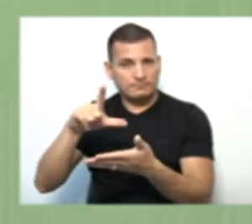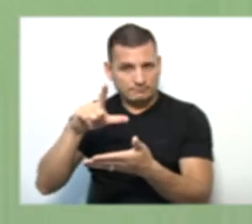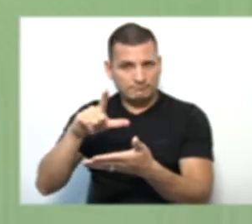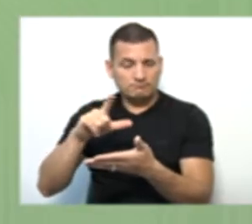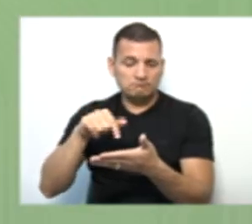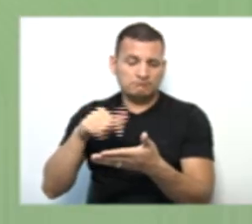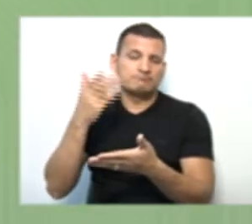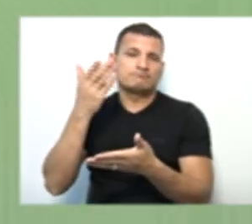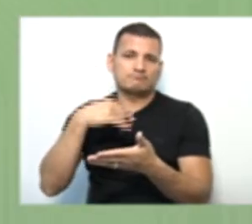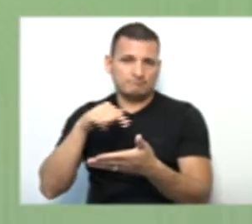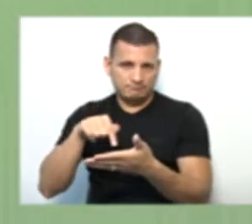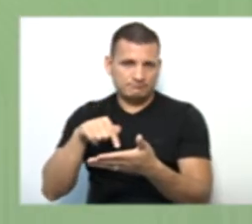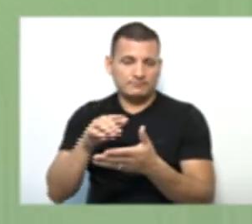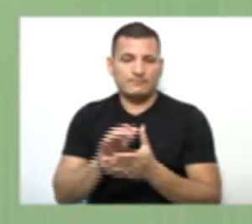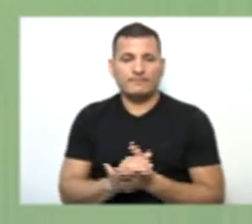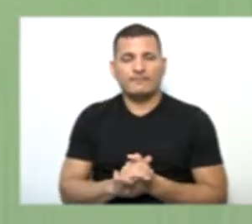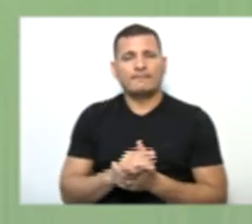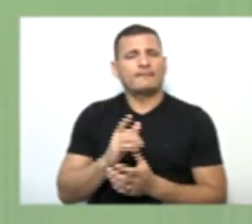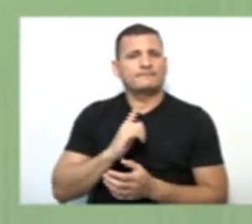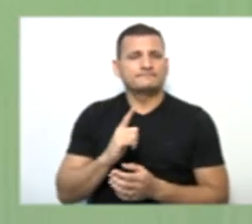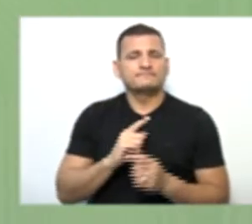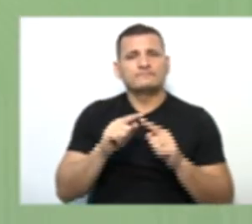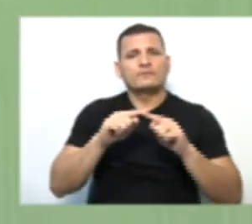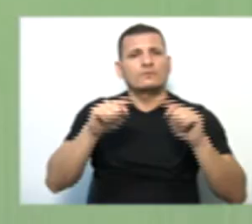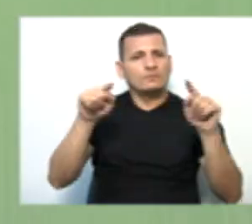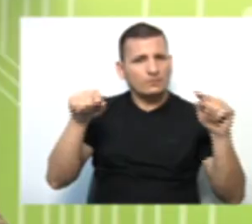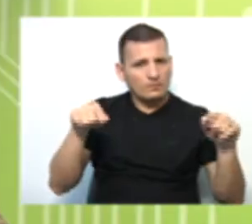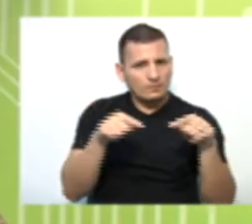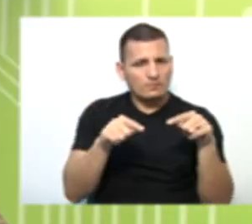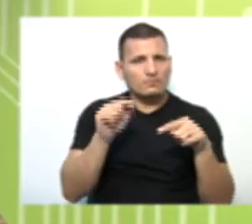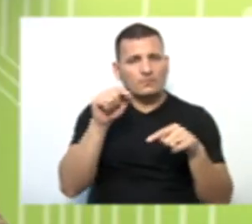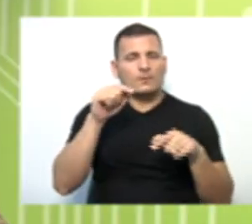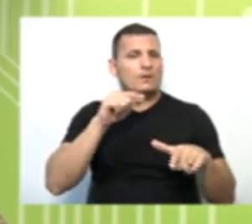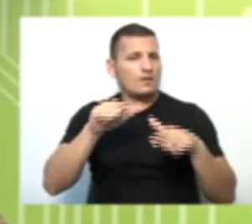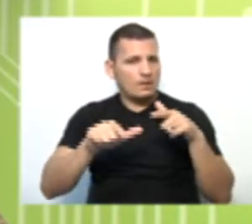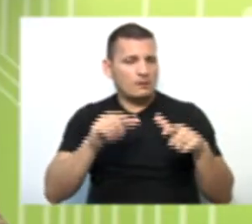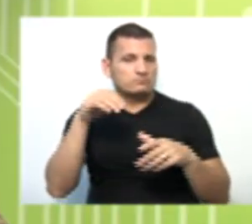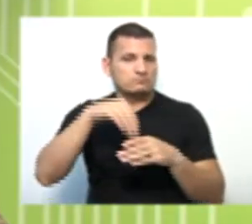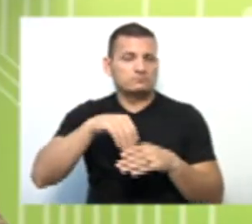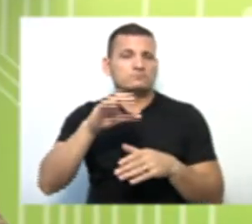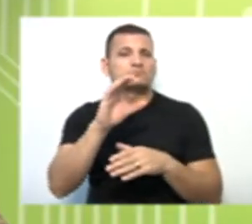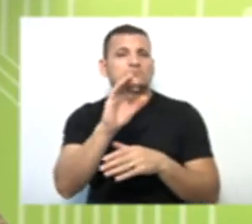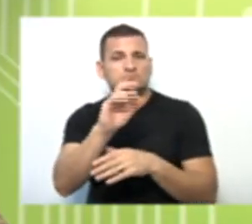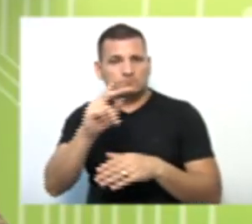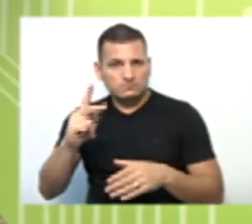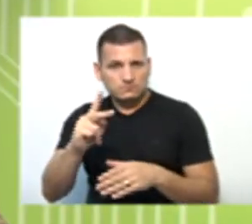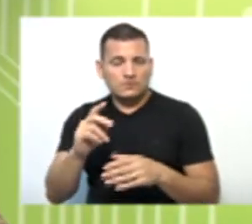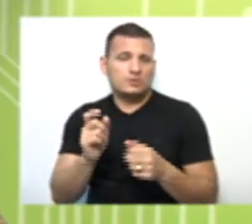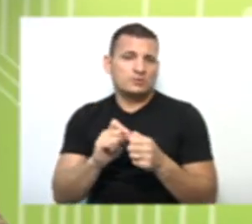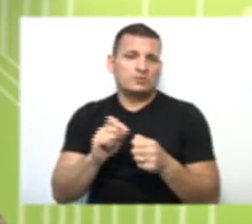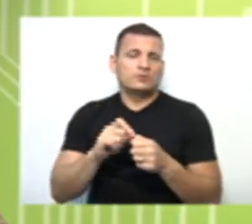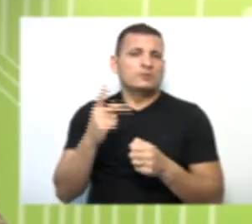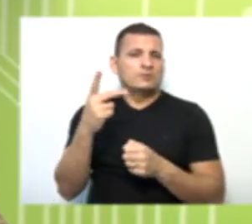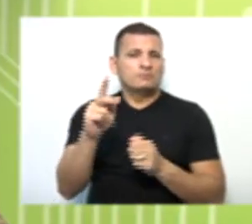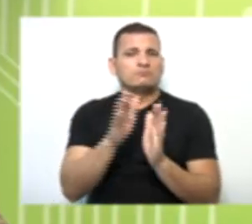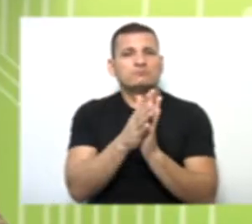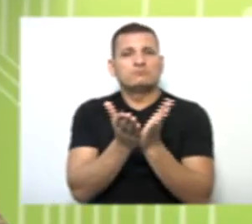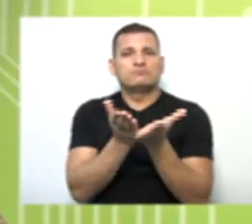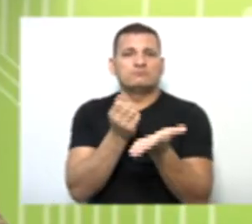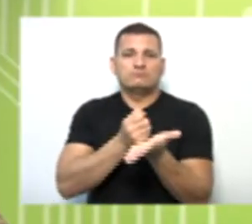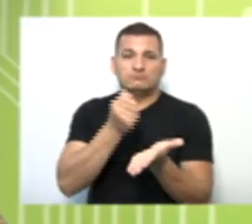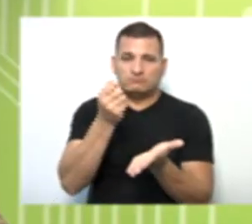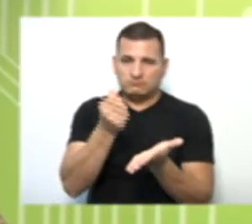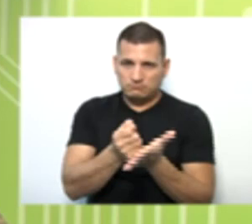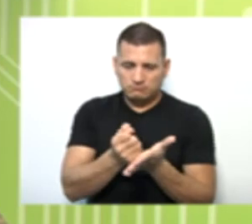nós temos um funcionário, né, que trabalha nessa cooperativa. Nós vamos fazer o seu registro na sua carteira de trabalho e